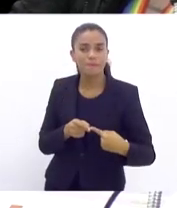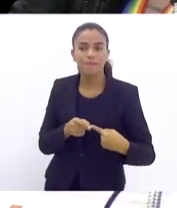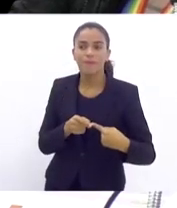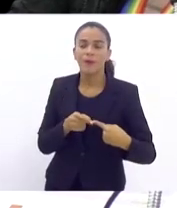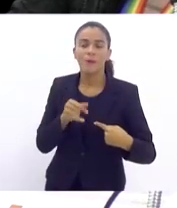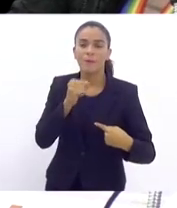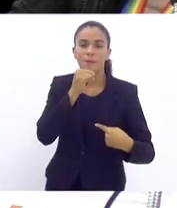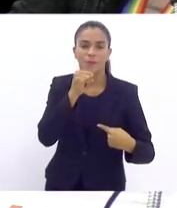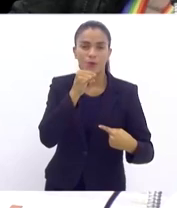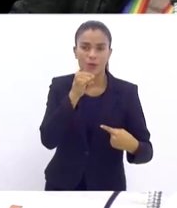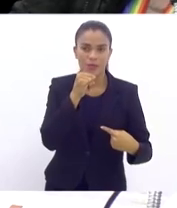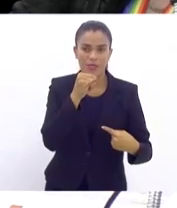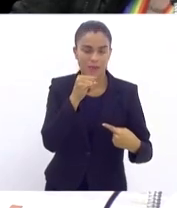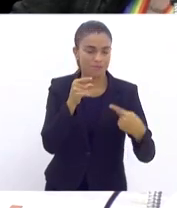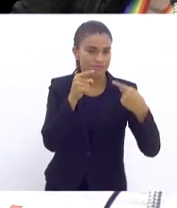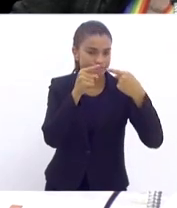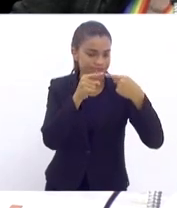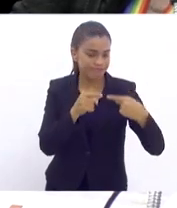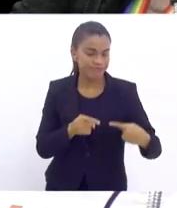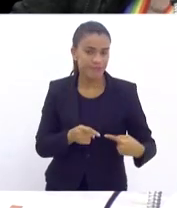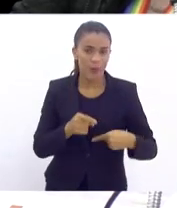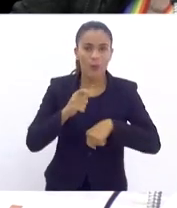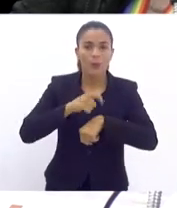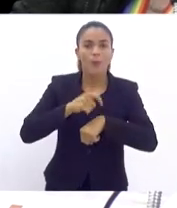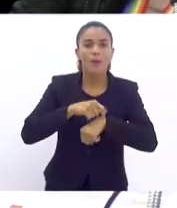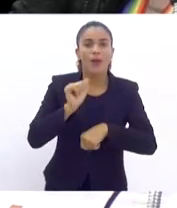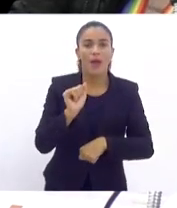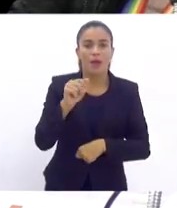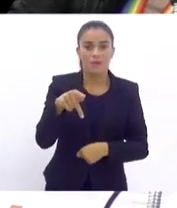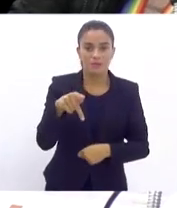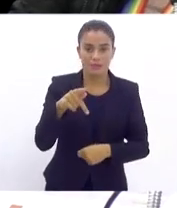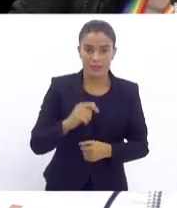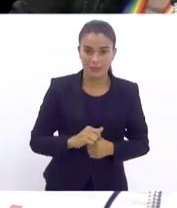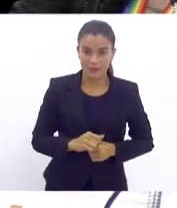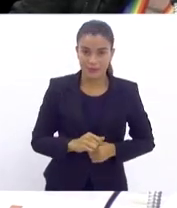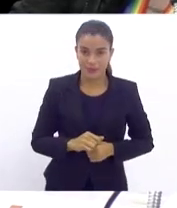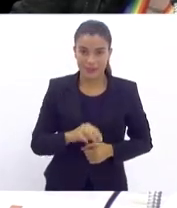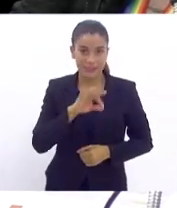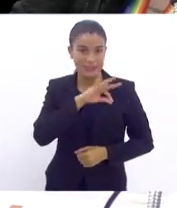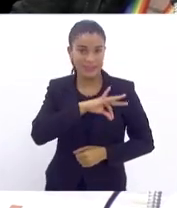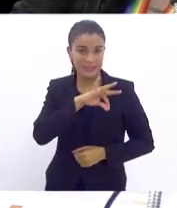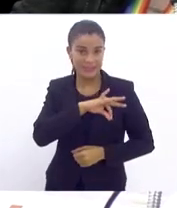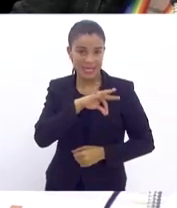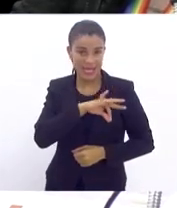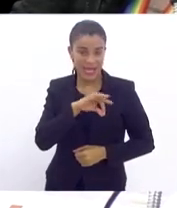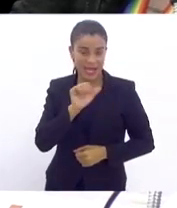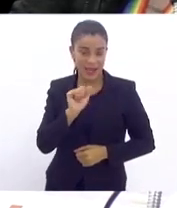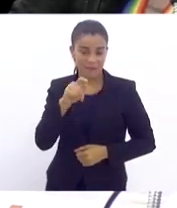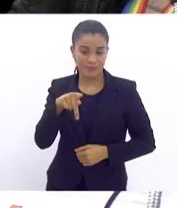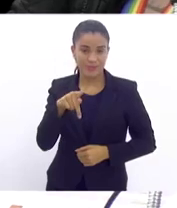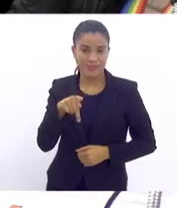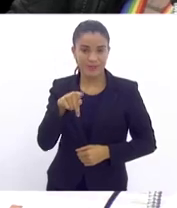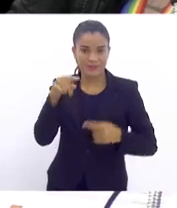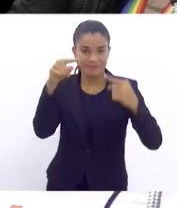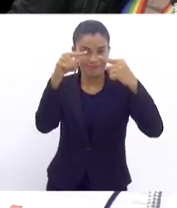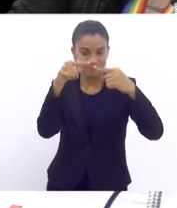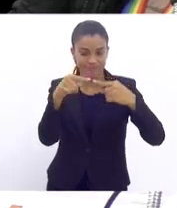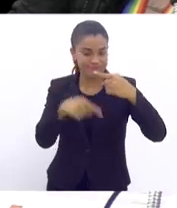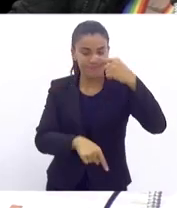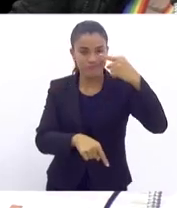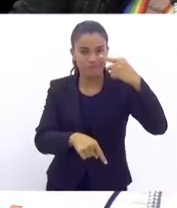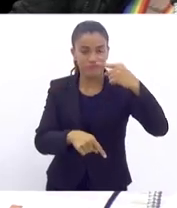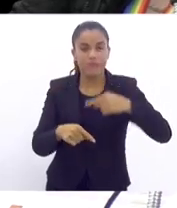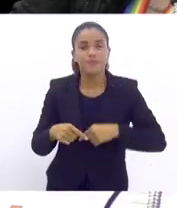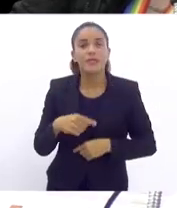da paridade no momento da aposentadoria Então os aposentados por exemplo se